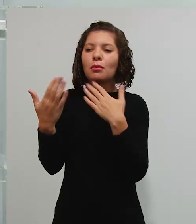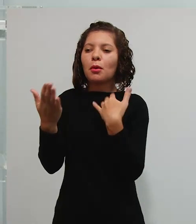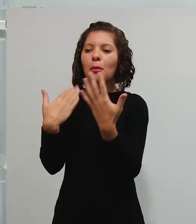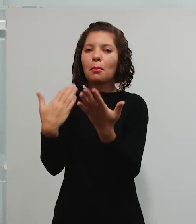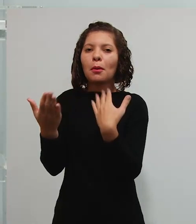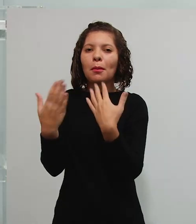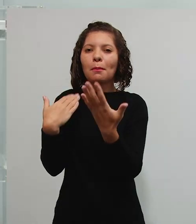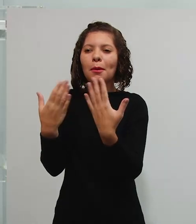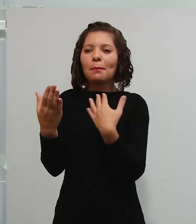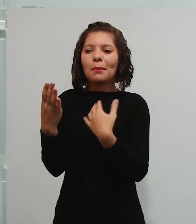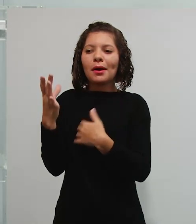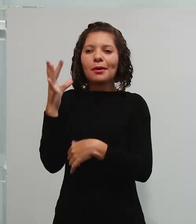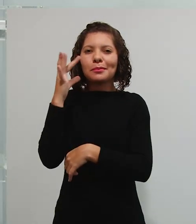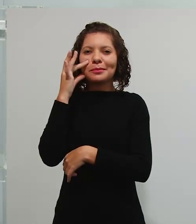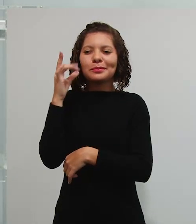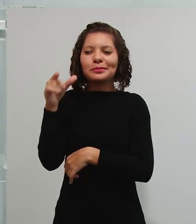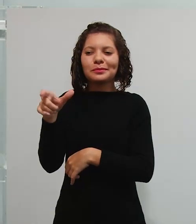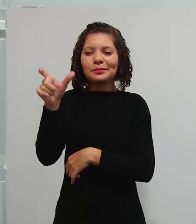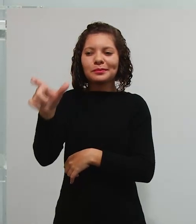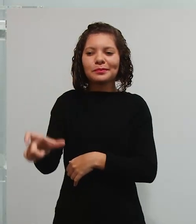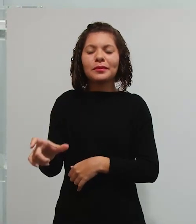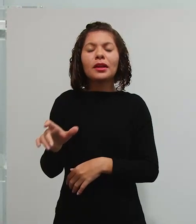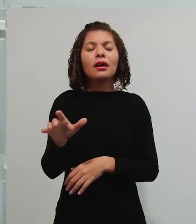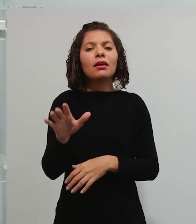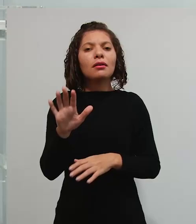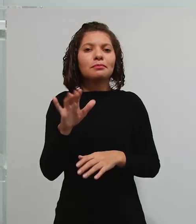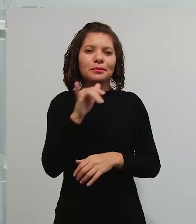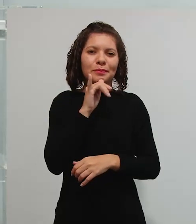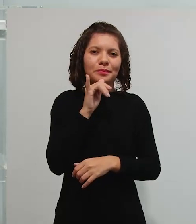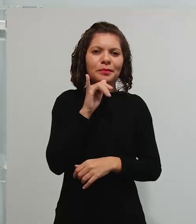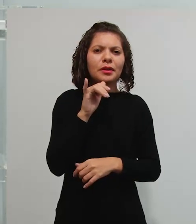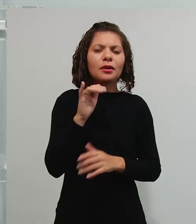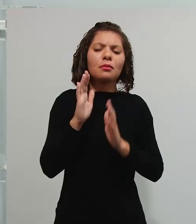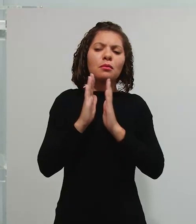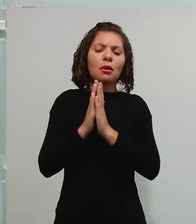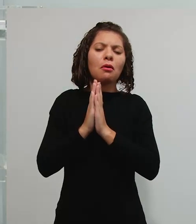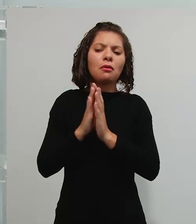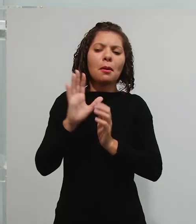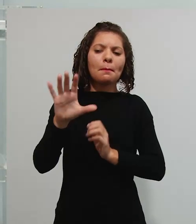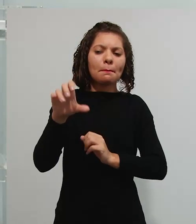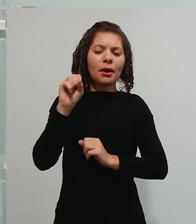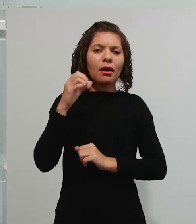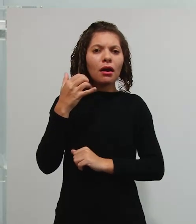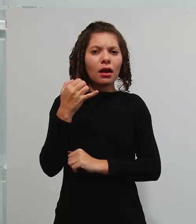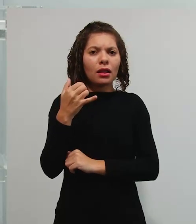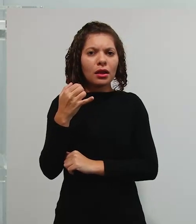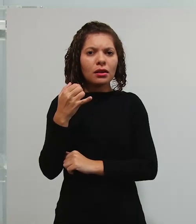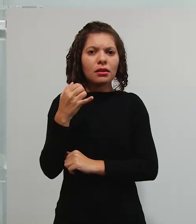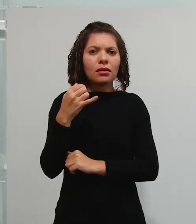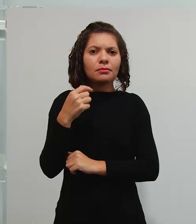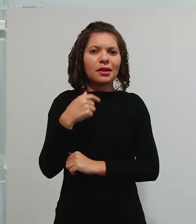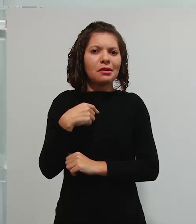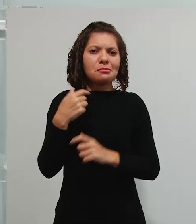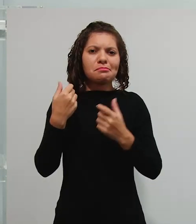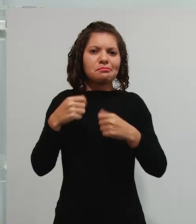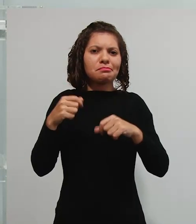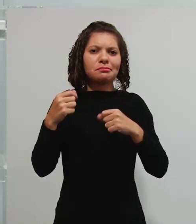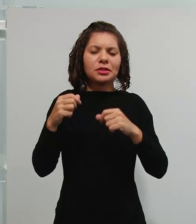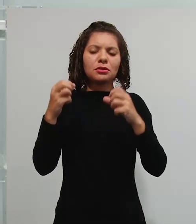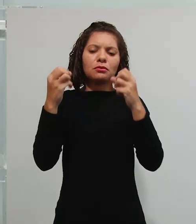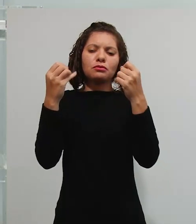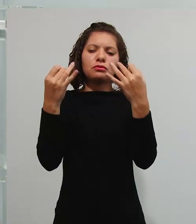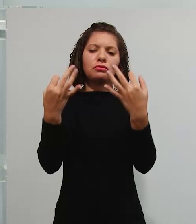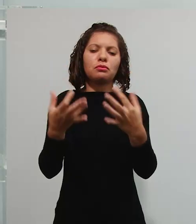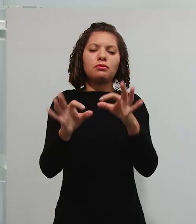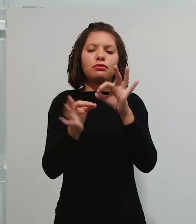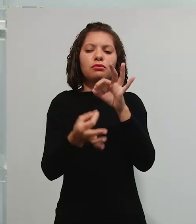digo assim, por favor, pega esta caneta aí para mim, eu não preciso nem dizer onde é, porque a pessoa está aqui nessa sala, a pessoa